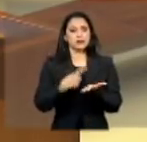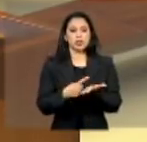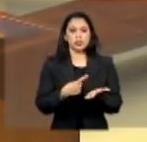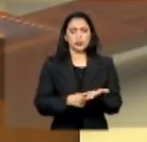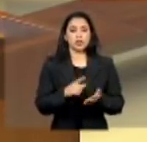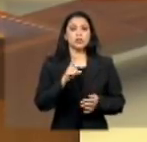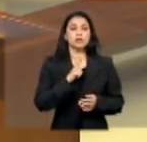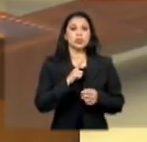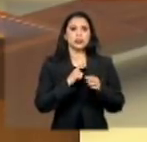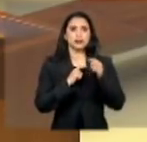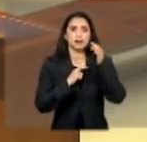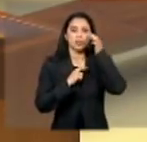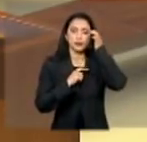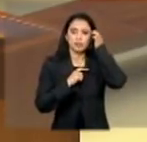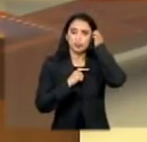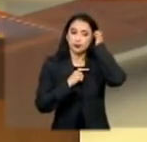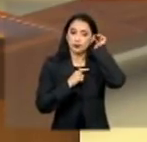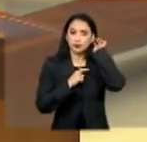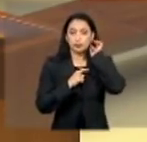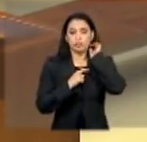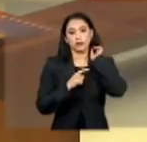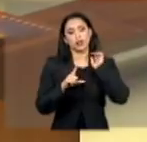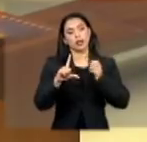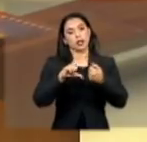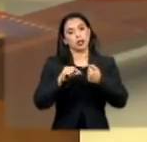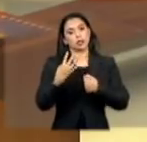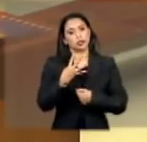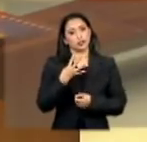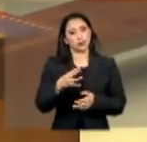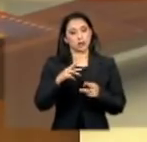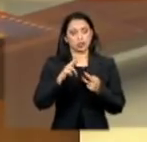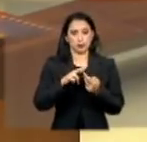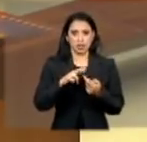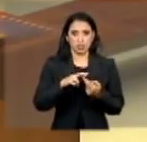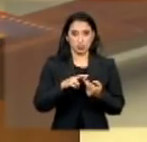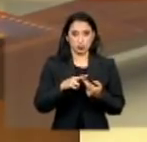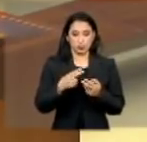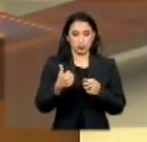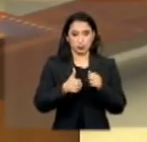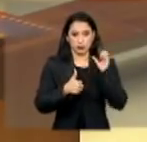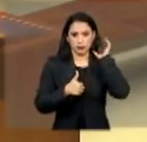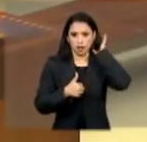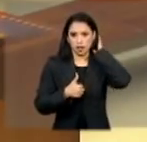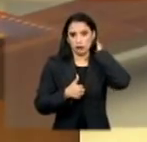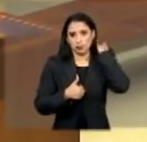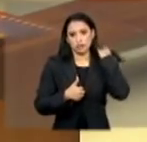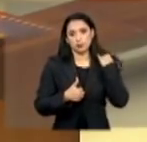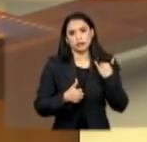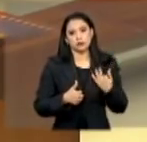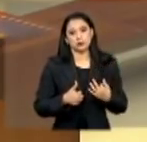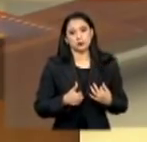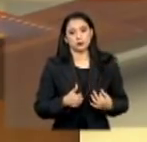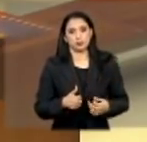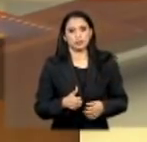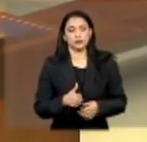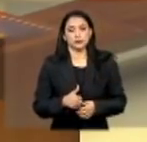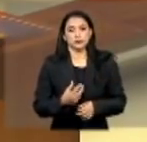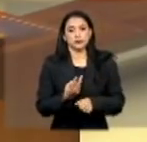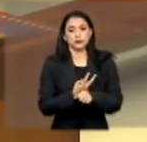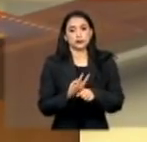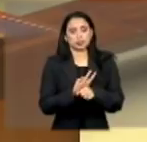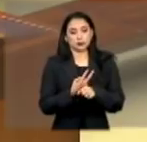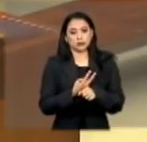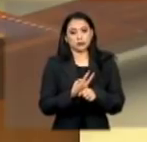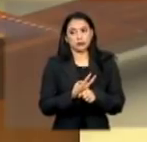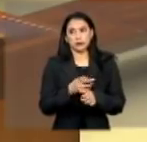é previsto no artigo 4º parágrafo 1º desta lei 12.850 de 2013 vai buscar a efetividade